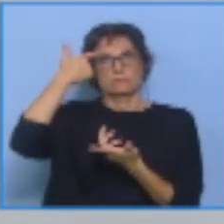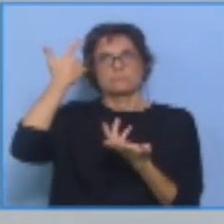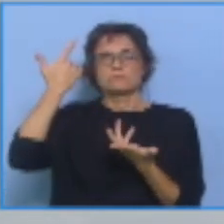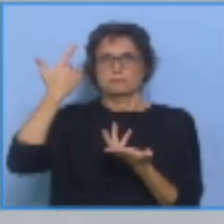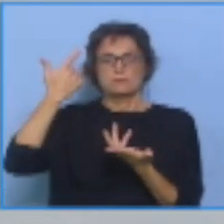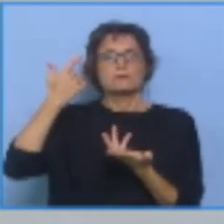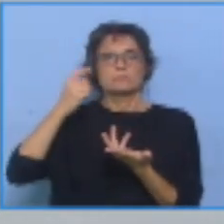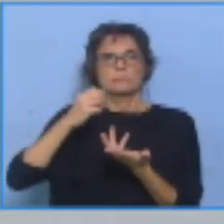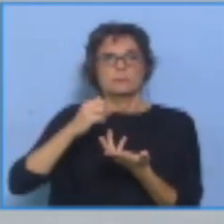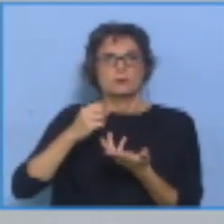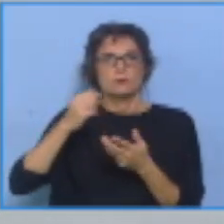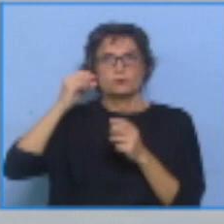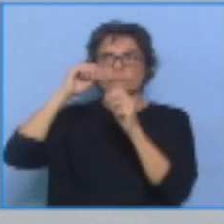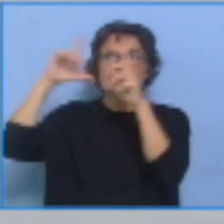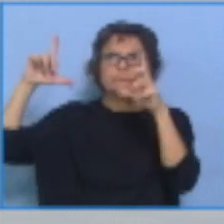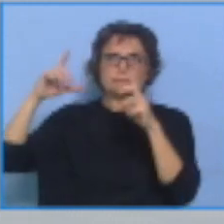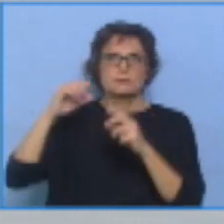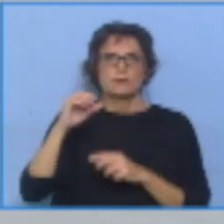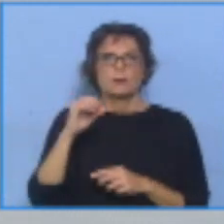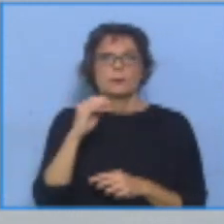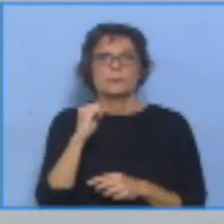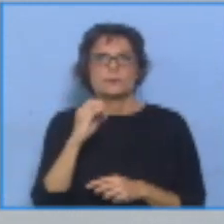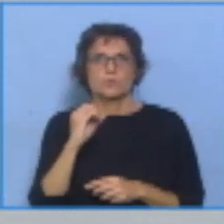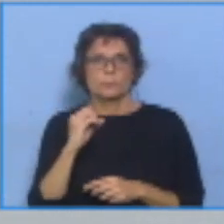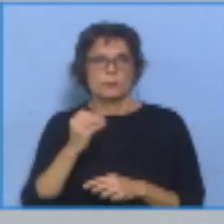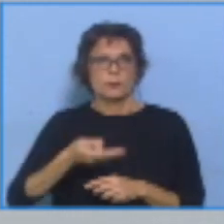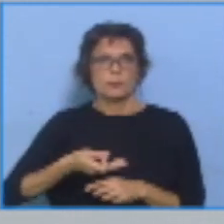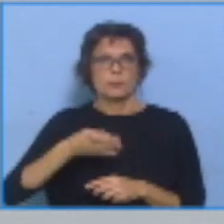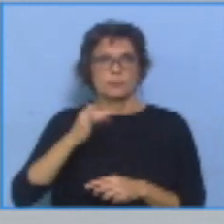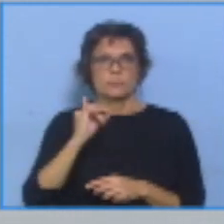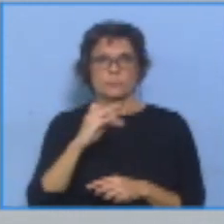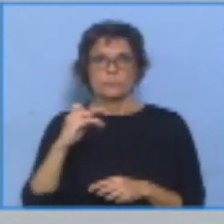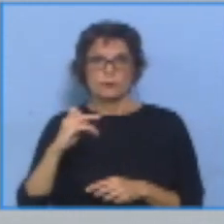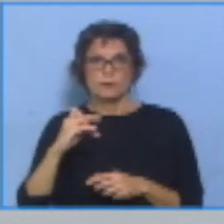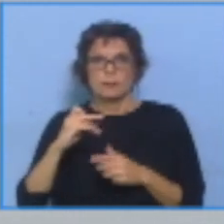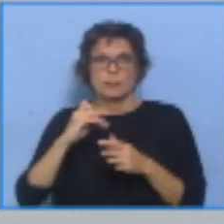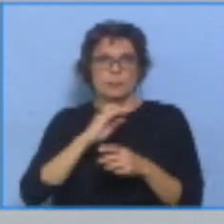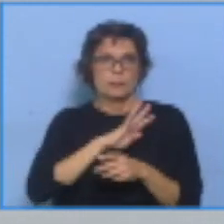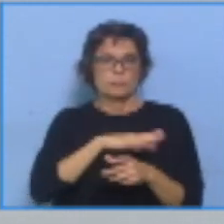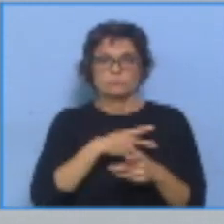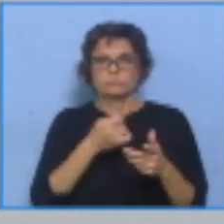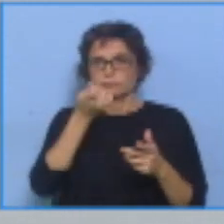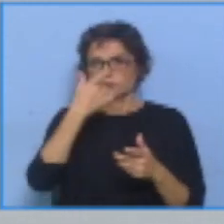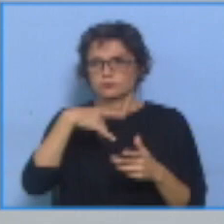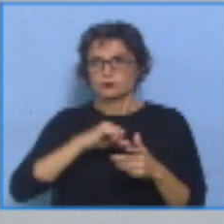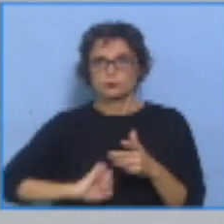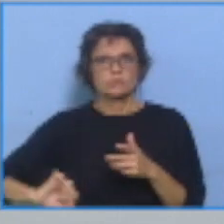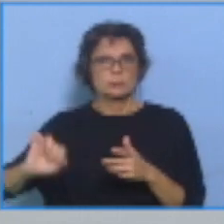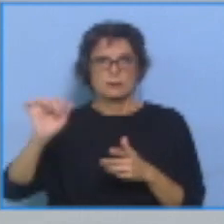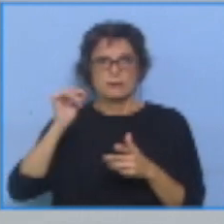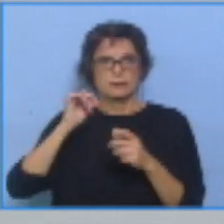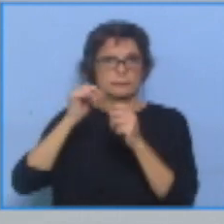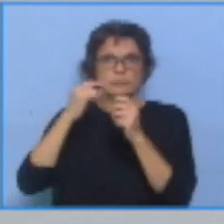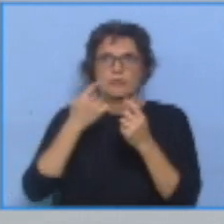leitura dos contos. E há toda uma poética que perpassa toda a sua obra, da qual acho que